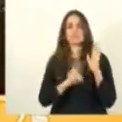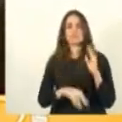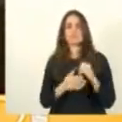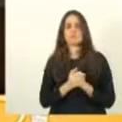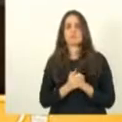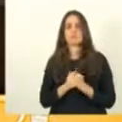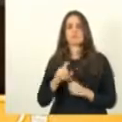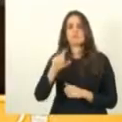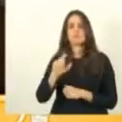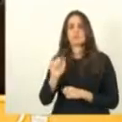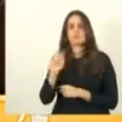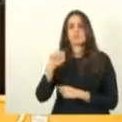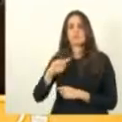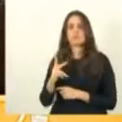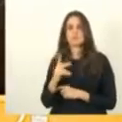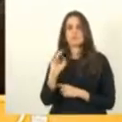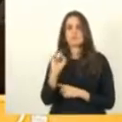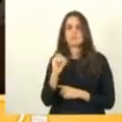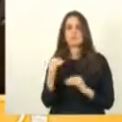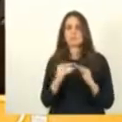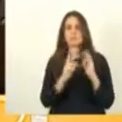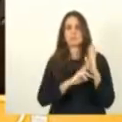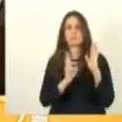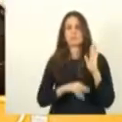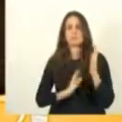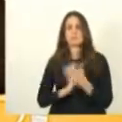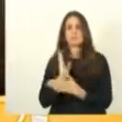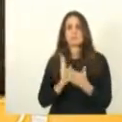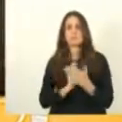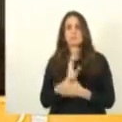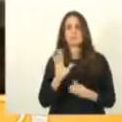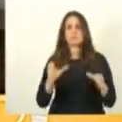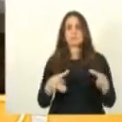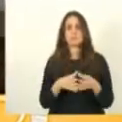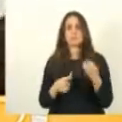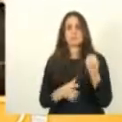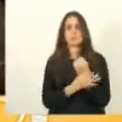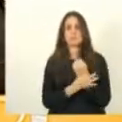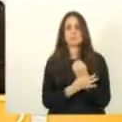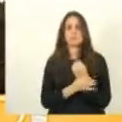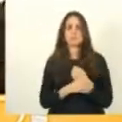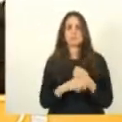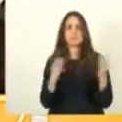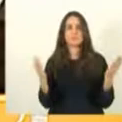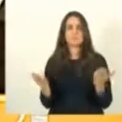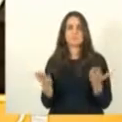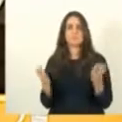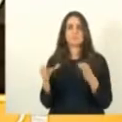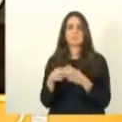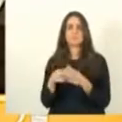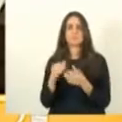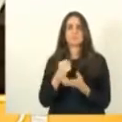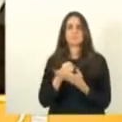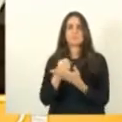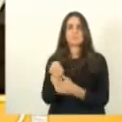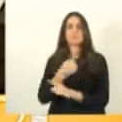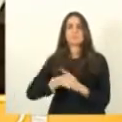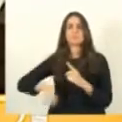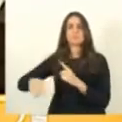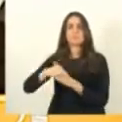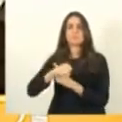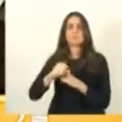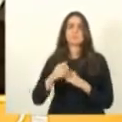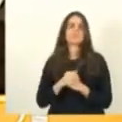Deputado Alexandre Chambinho. Com o relator. Aprovado na Comissão de Segurança, passamos à Comissão de Assistência